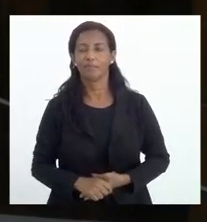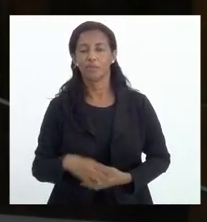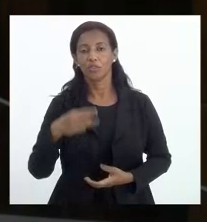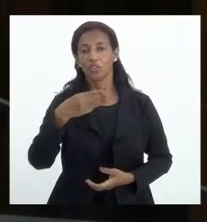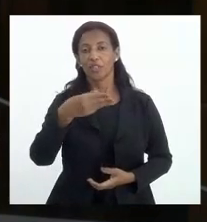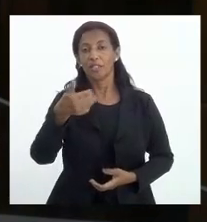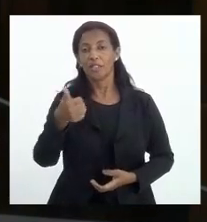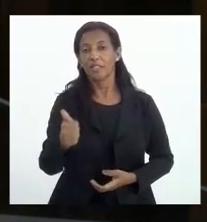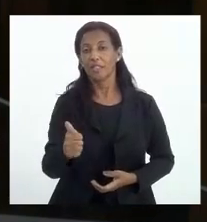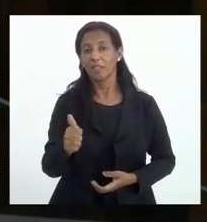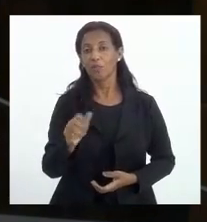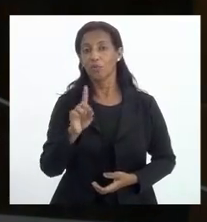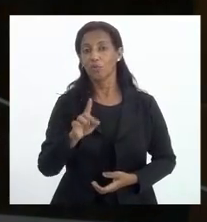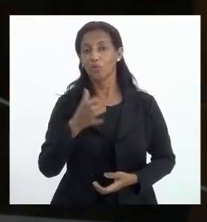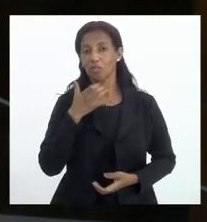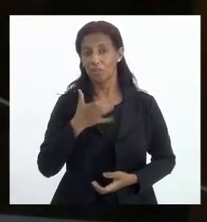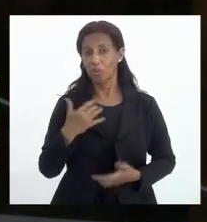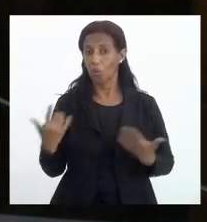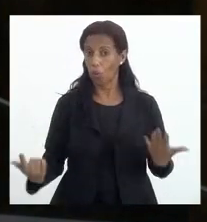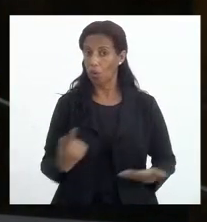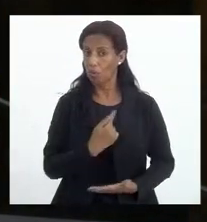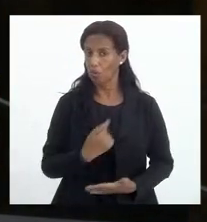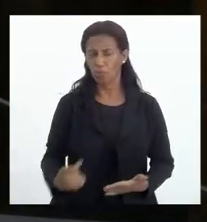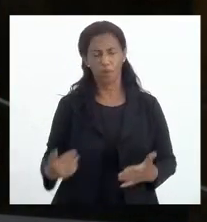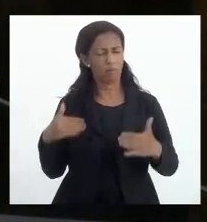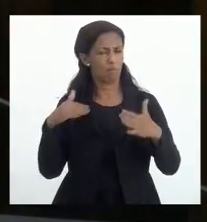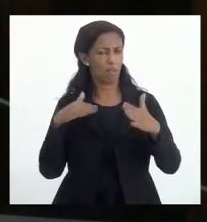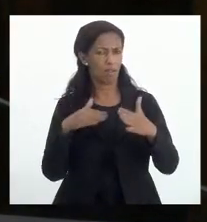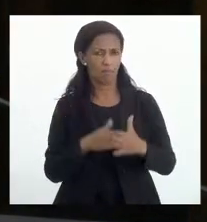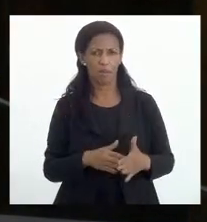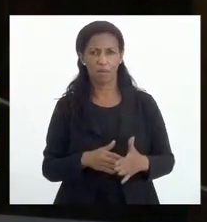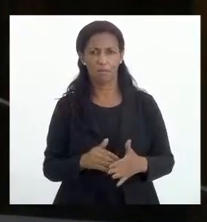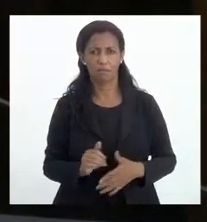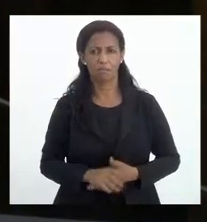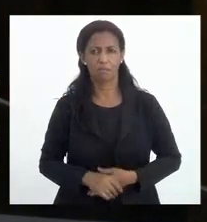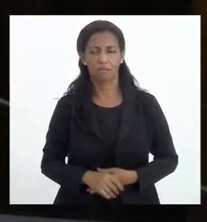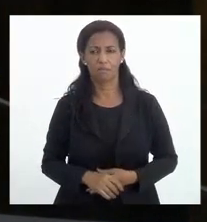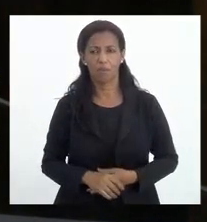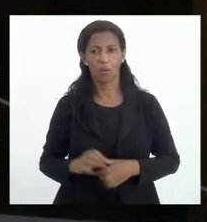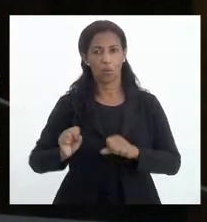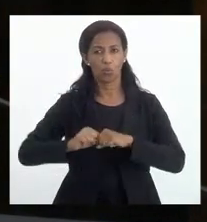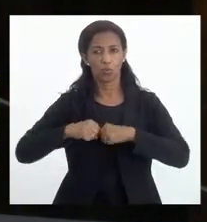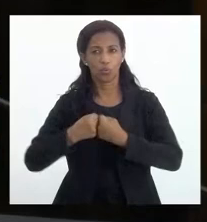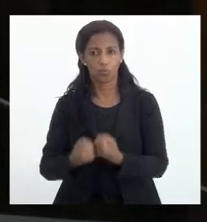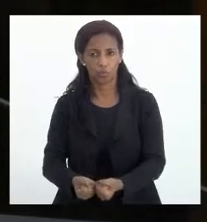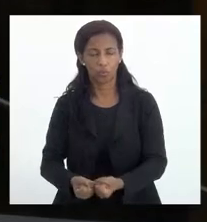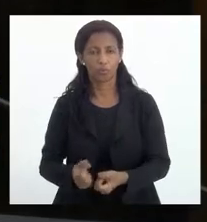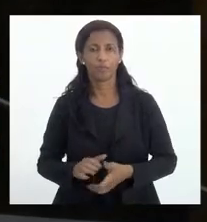31 de dezembro. E óbvio que o governo não vai limitar o empenho,